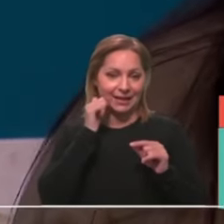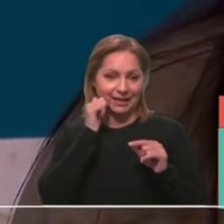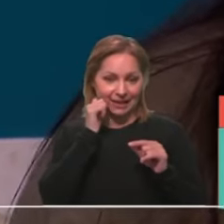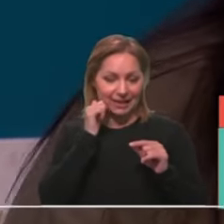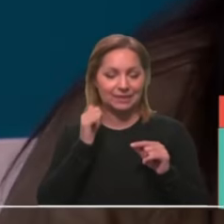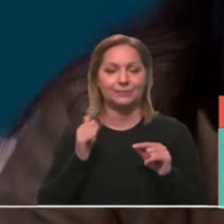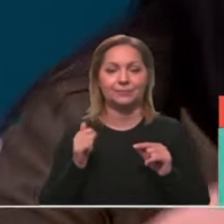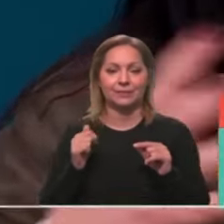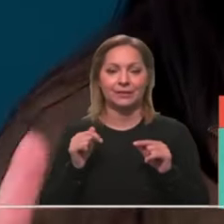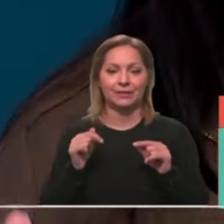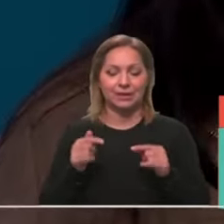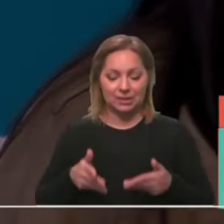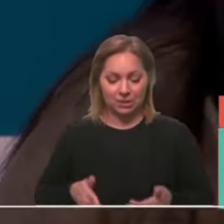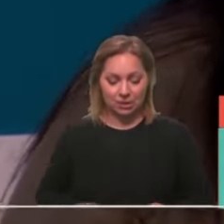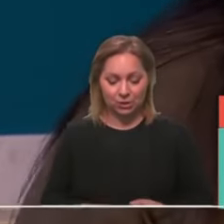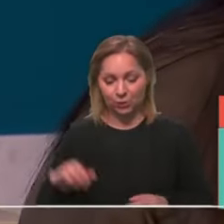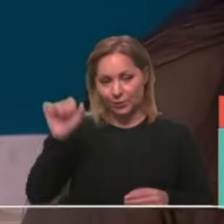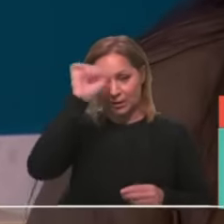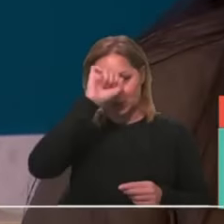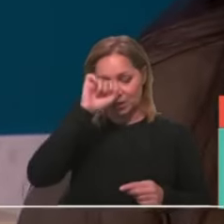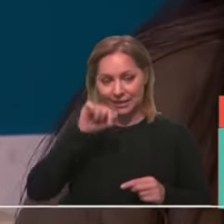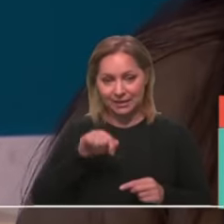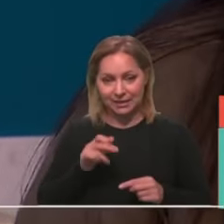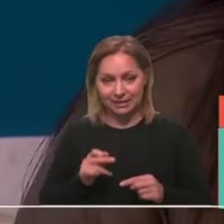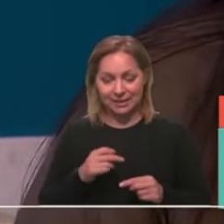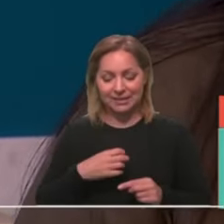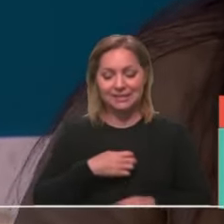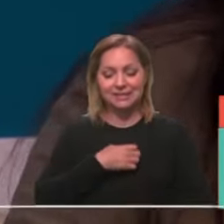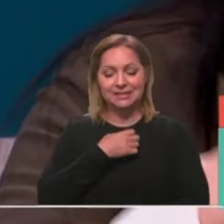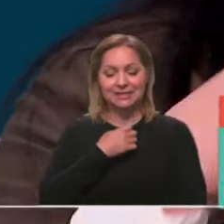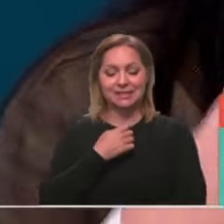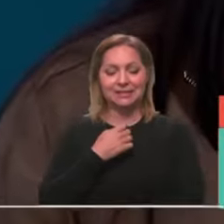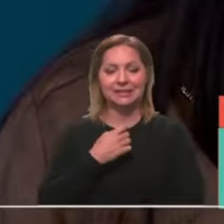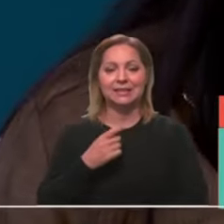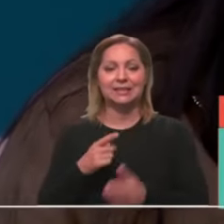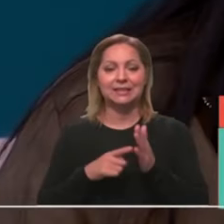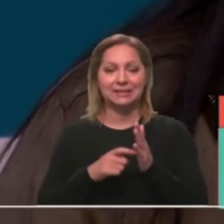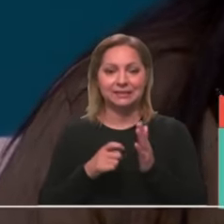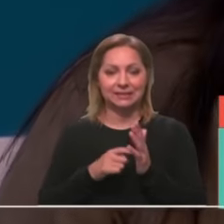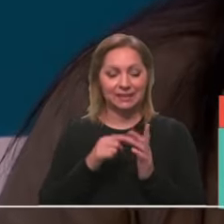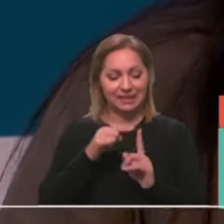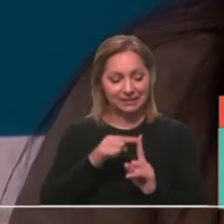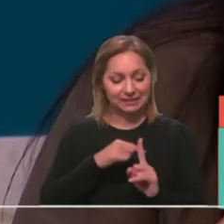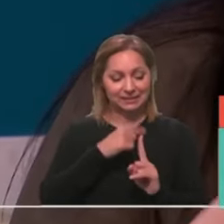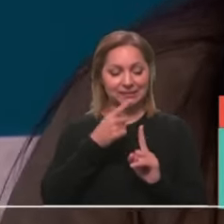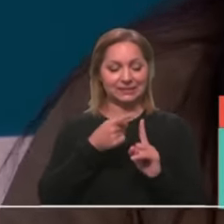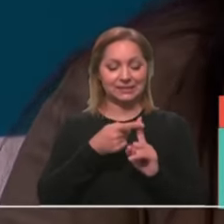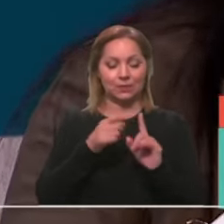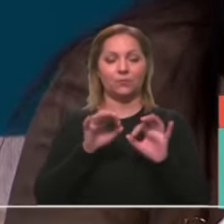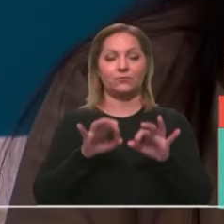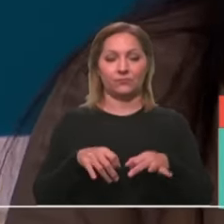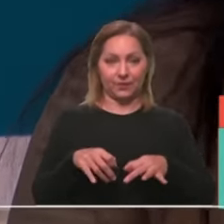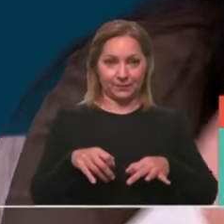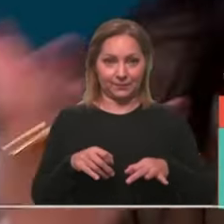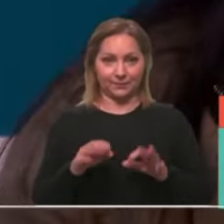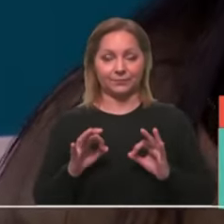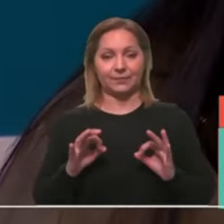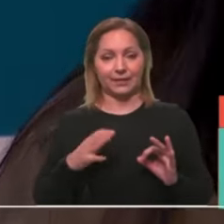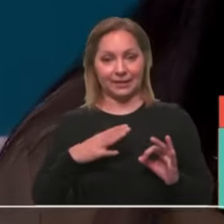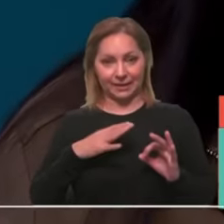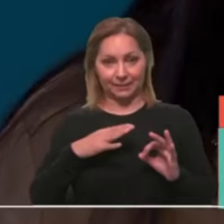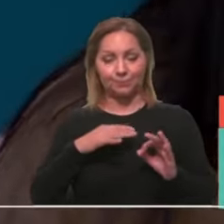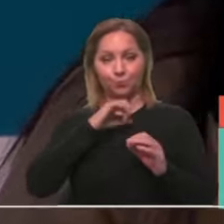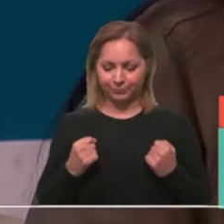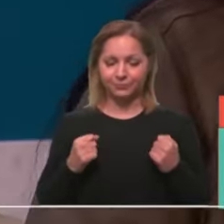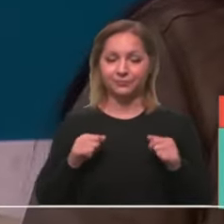mês de janeiro este ano, vão sentir uma necessidade de encerrar ciclos para poderem abrir